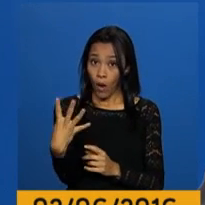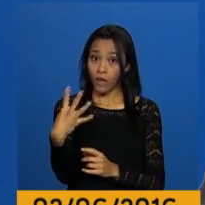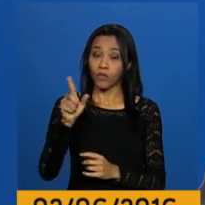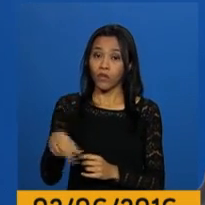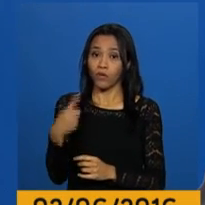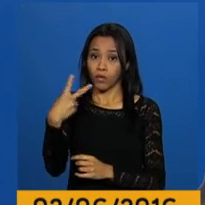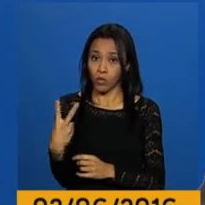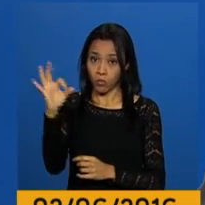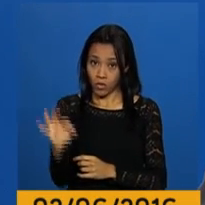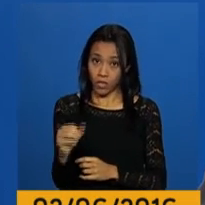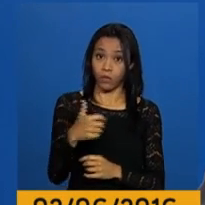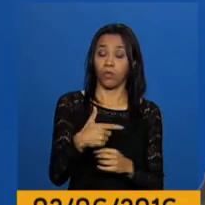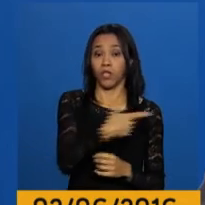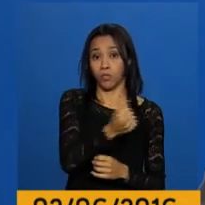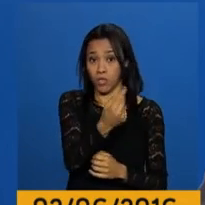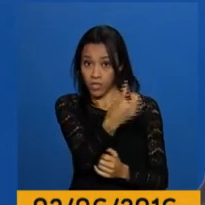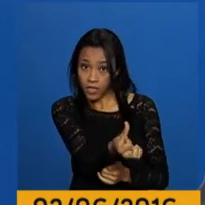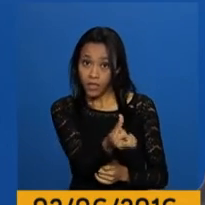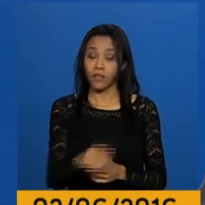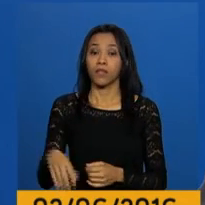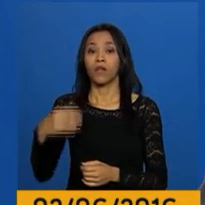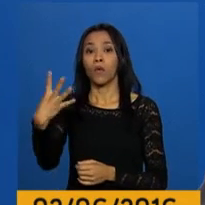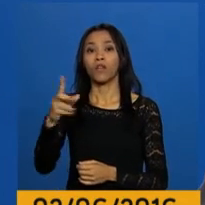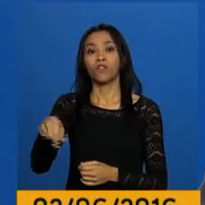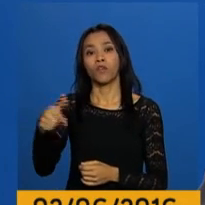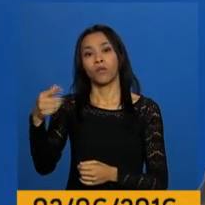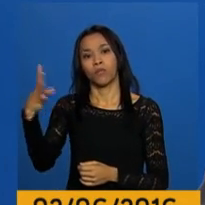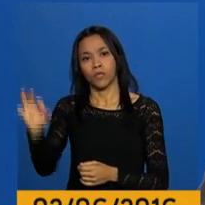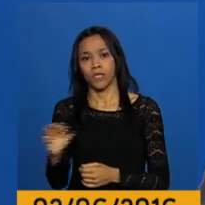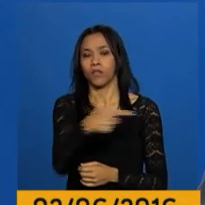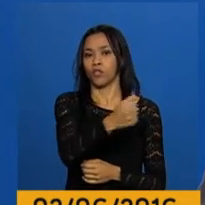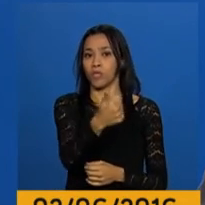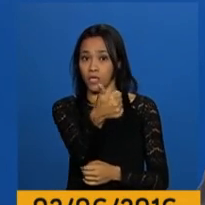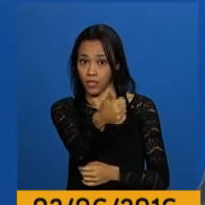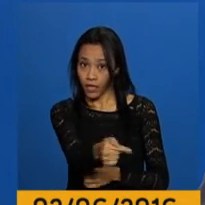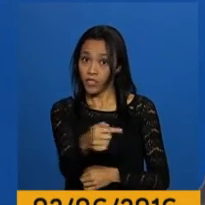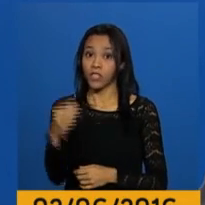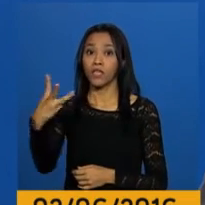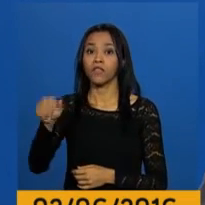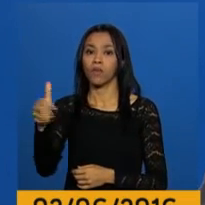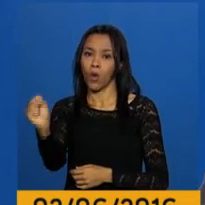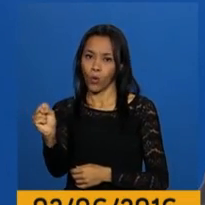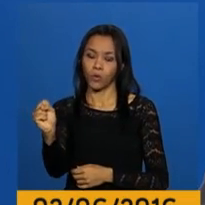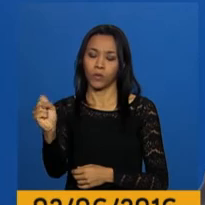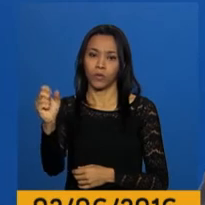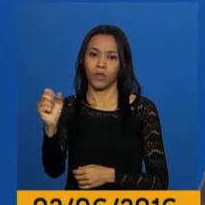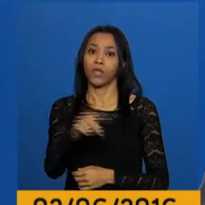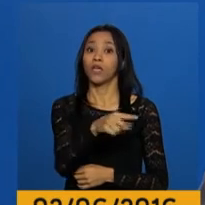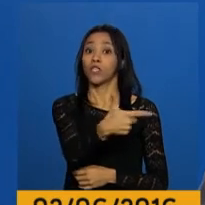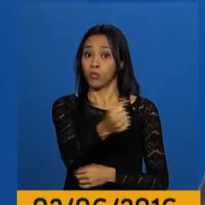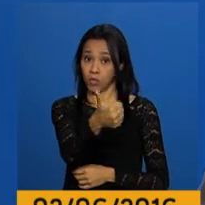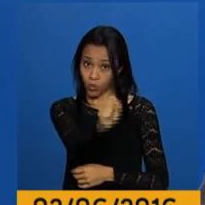em 2016, 4% em 2017 e 3,8% em